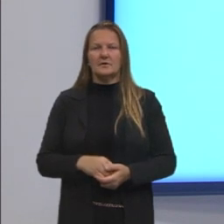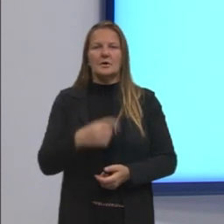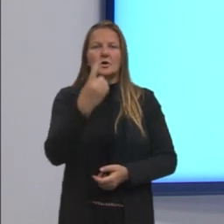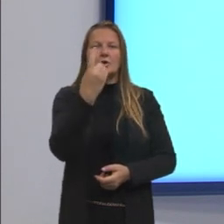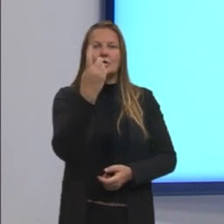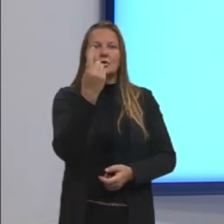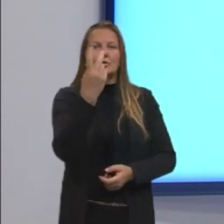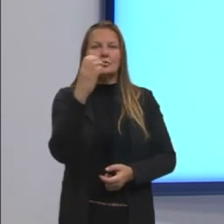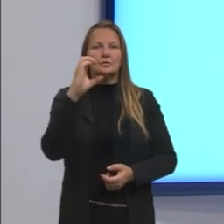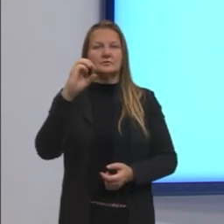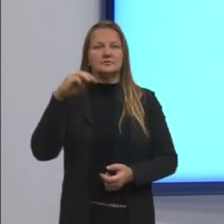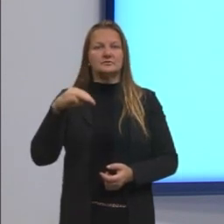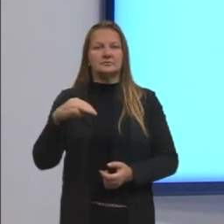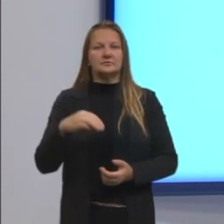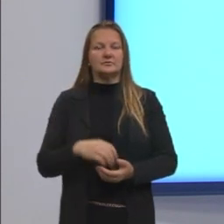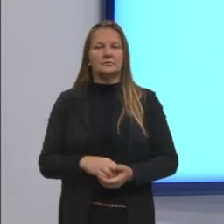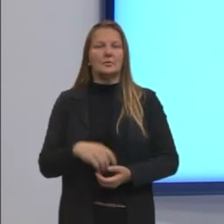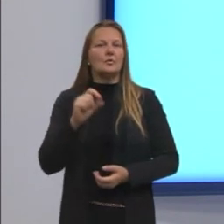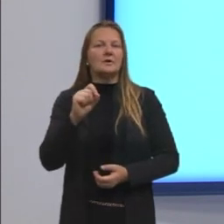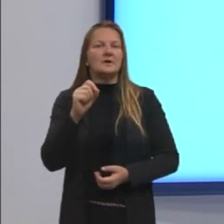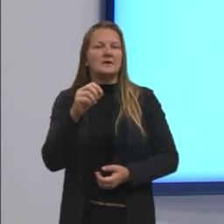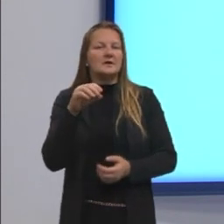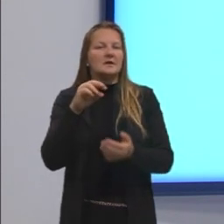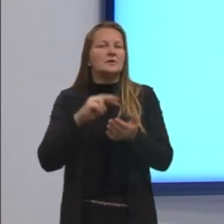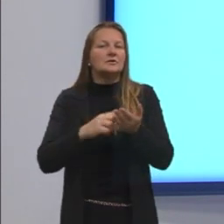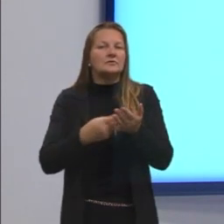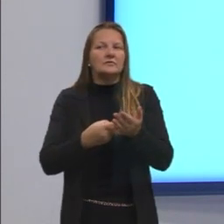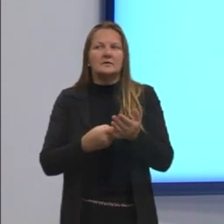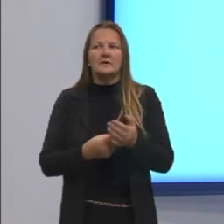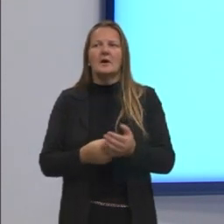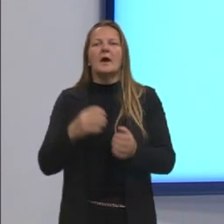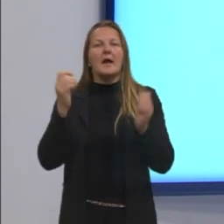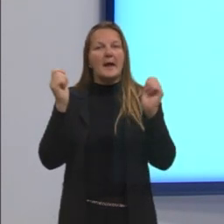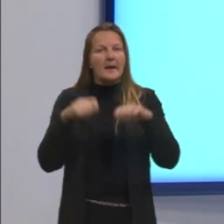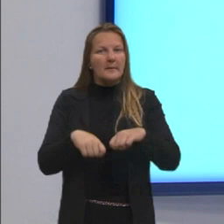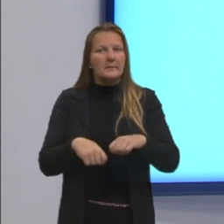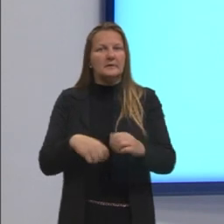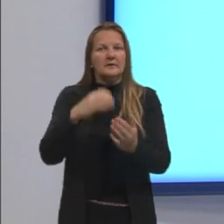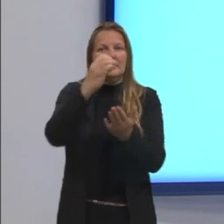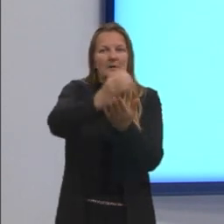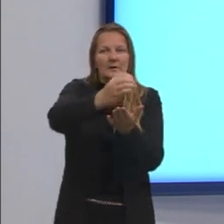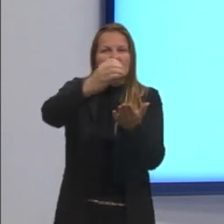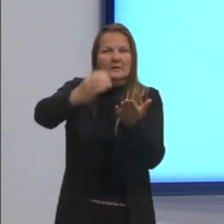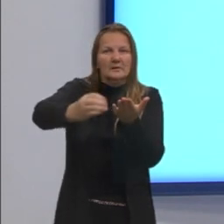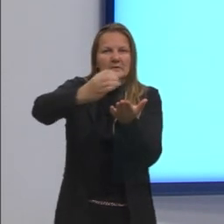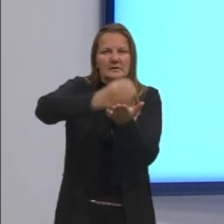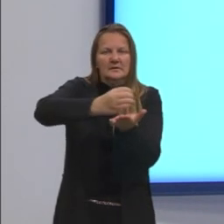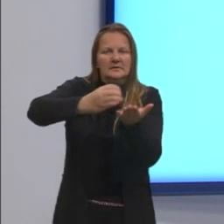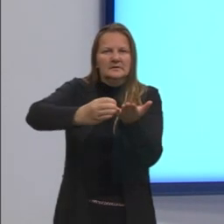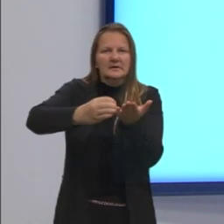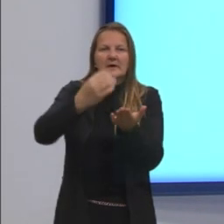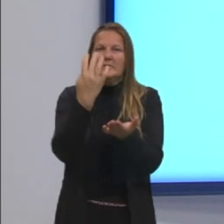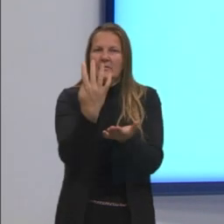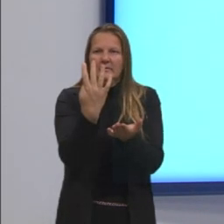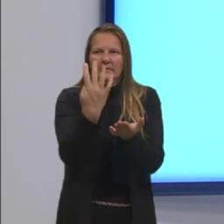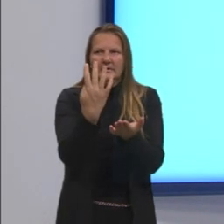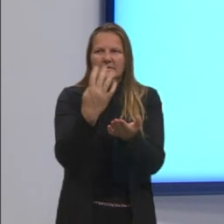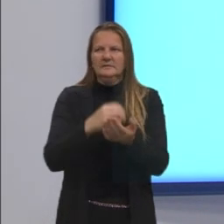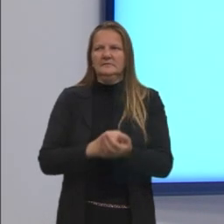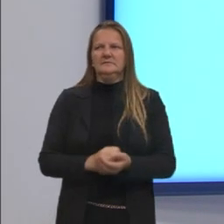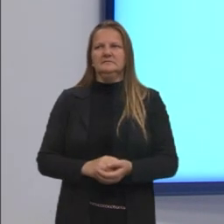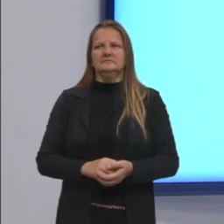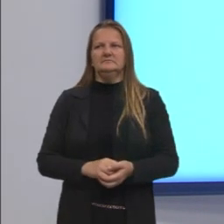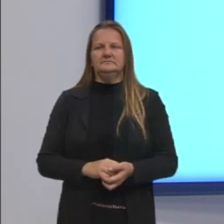12 cm o que que é observei que eu consigo colocar aqui dentro quatro recipientes né então